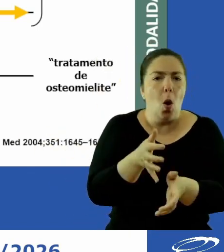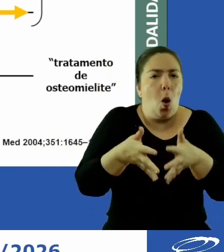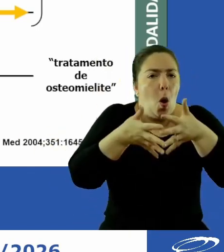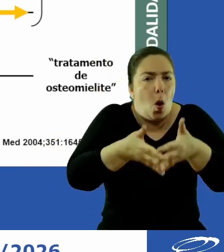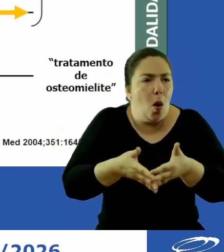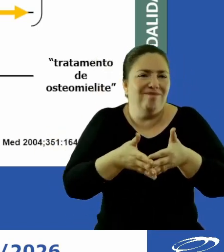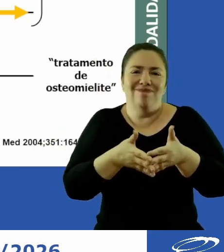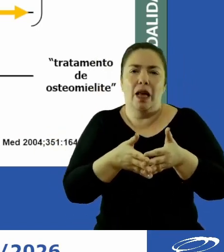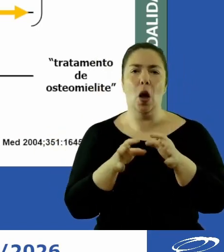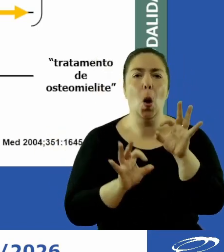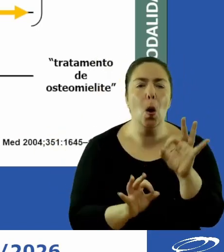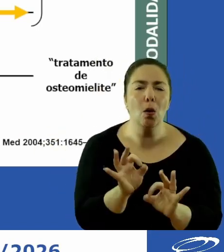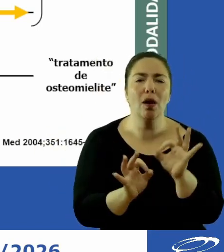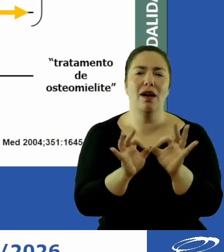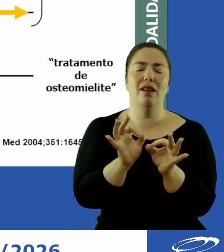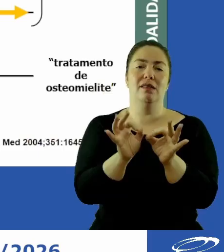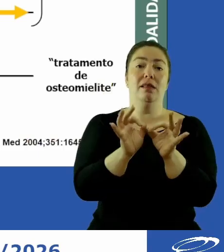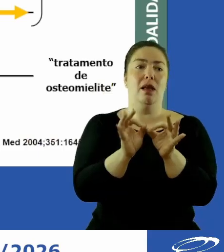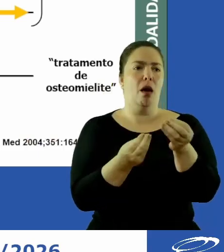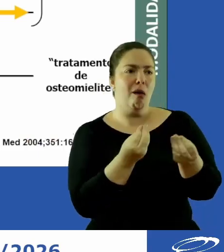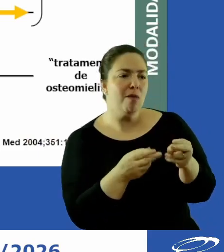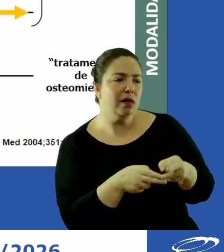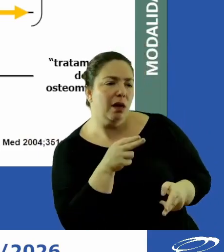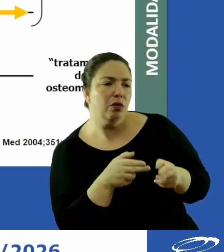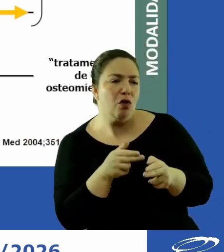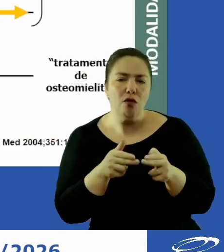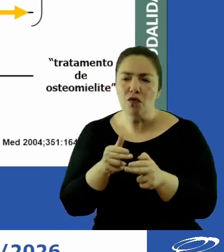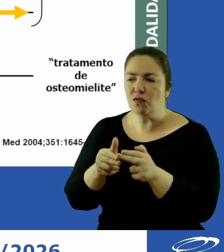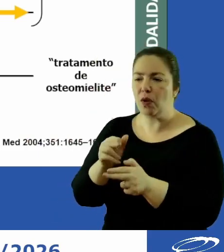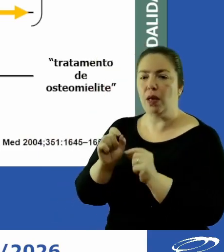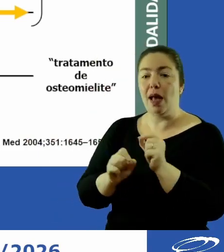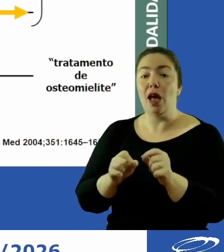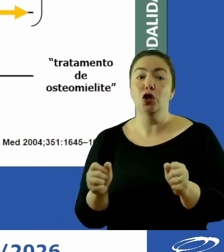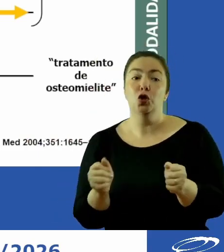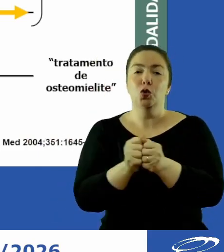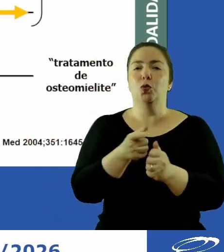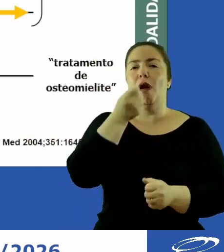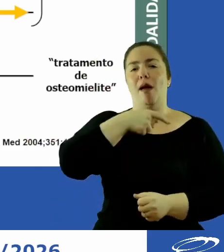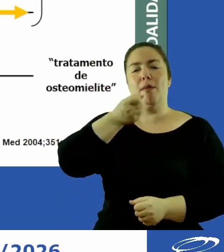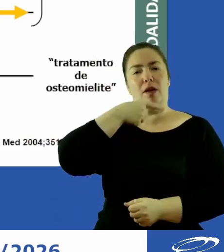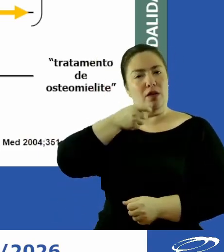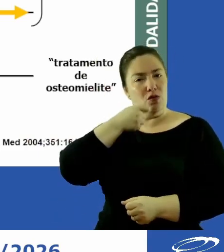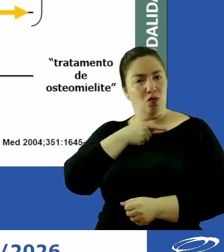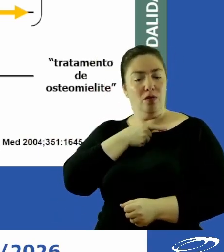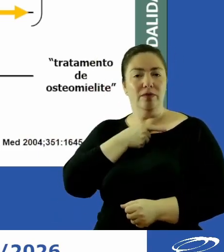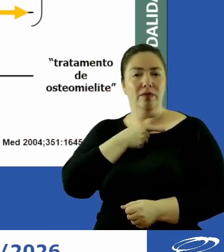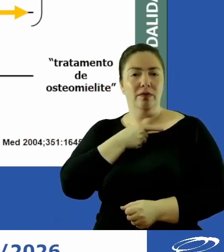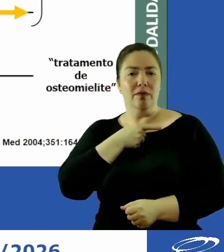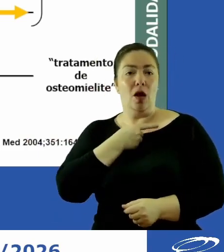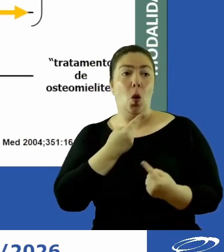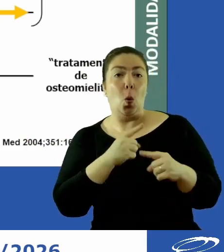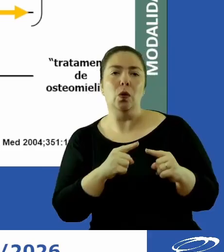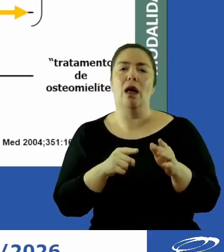de tratamento cirúrgico associado a tratamento com antimicrobiano. No geral, hoje em dia, nós